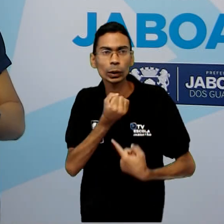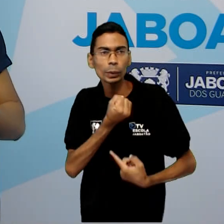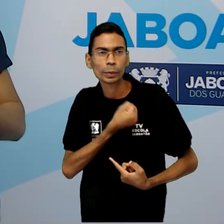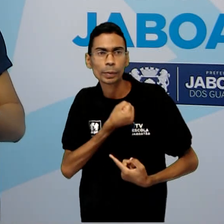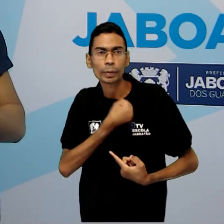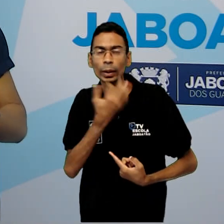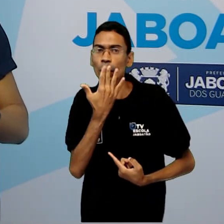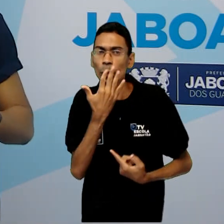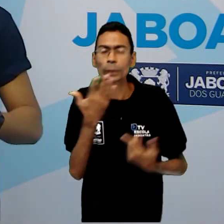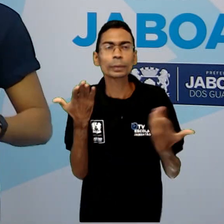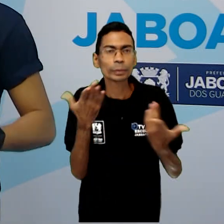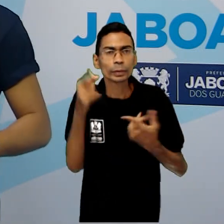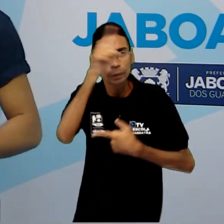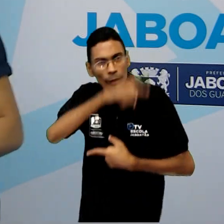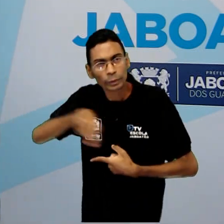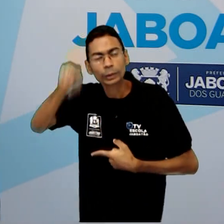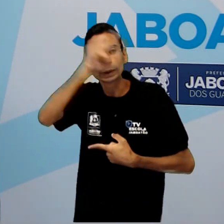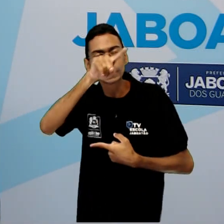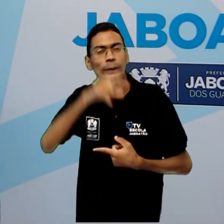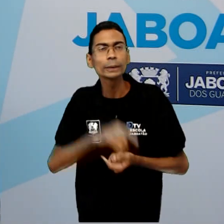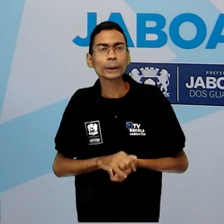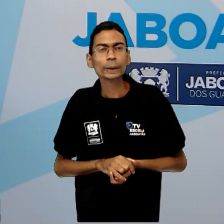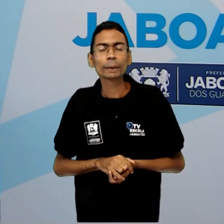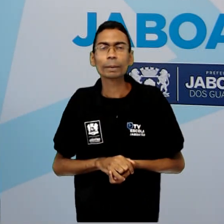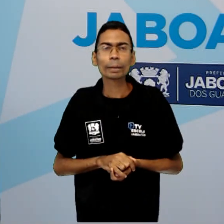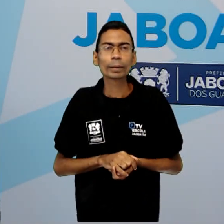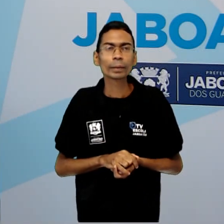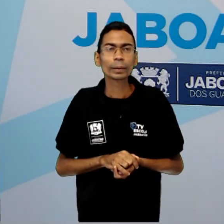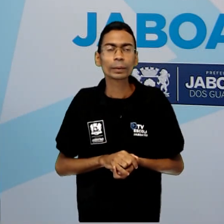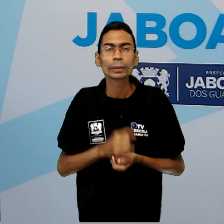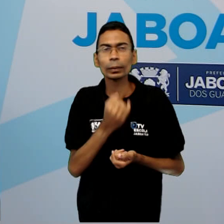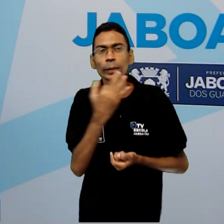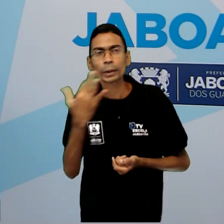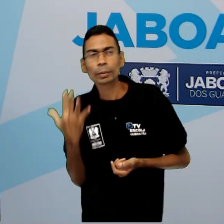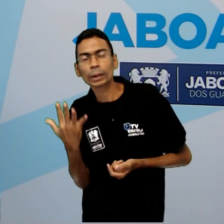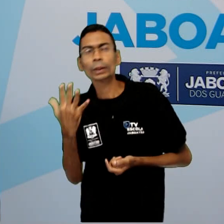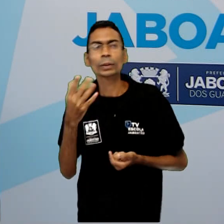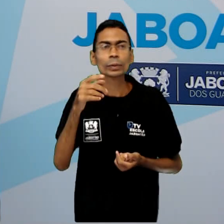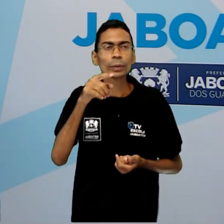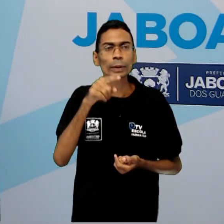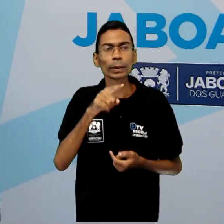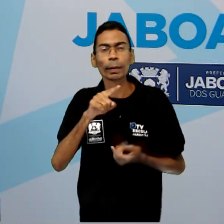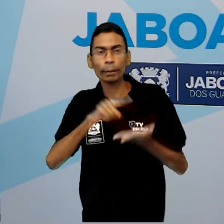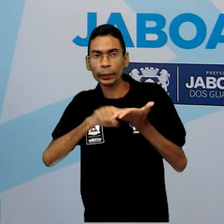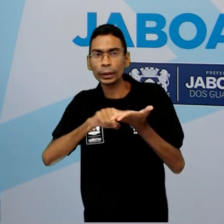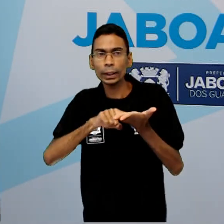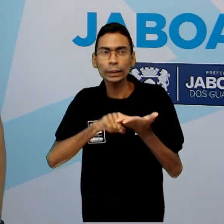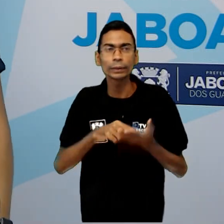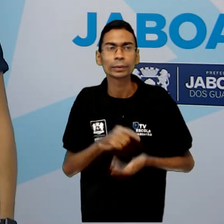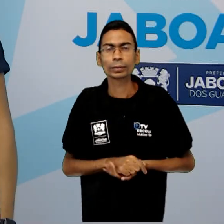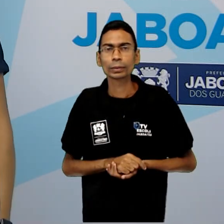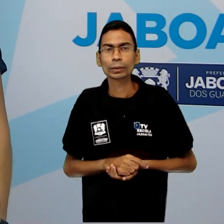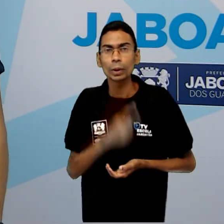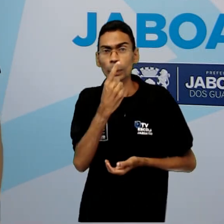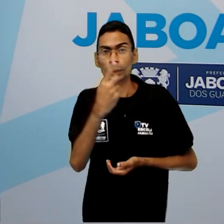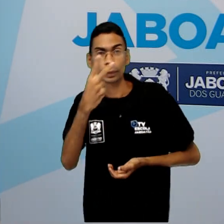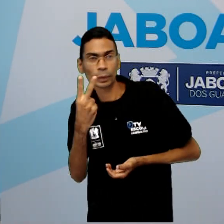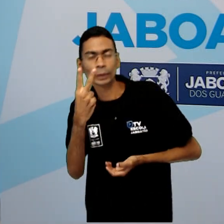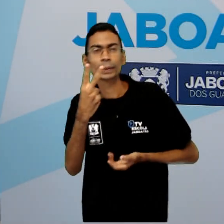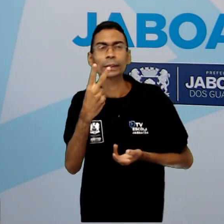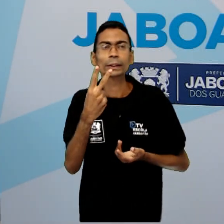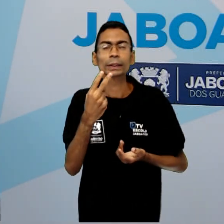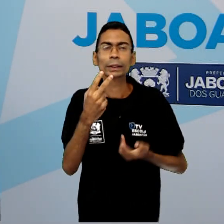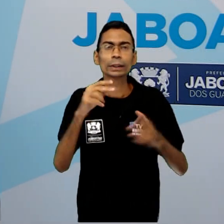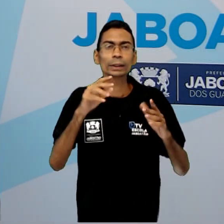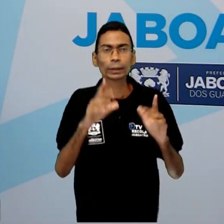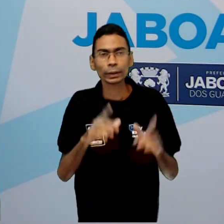aqui, do círculo. Quantas partes foram pintadas? Vamos contar? 1, 2. Portanto, 2 é o